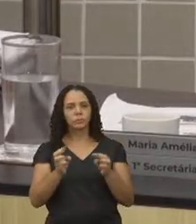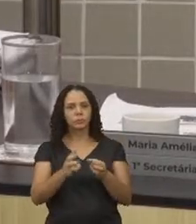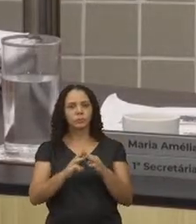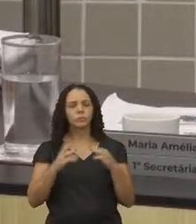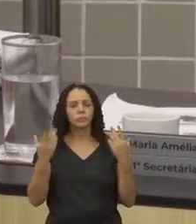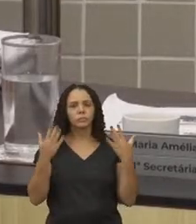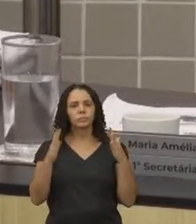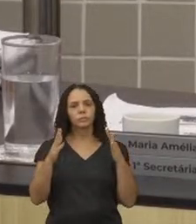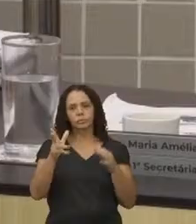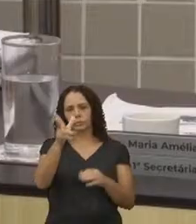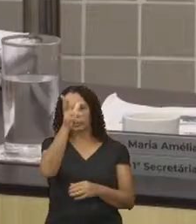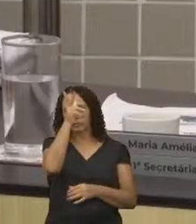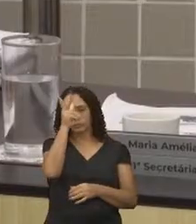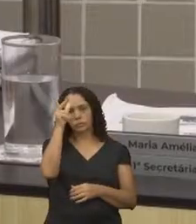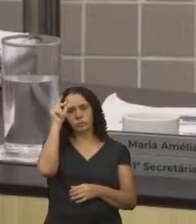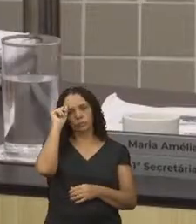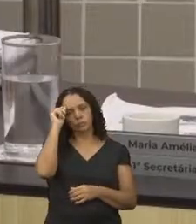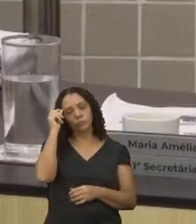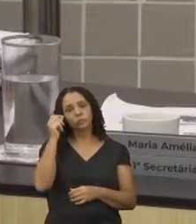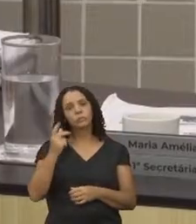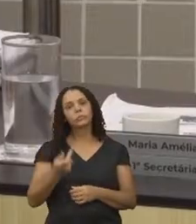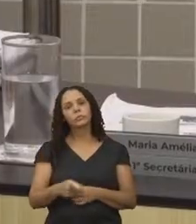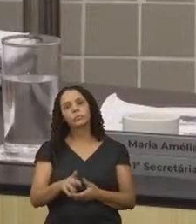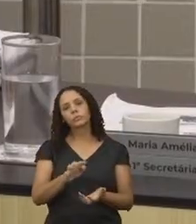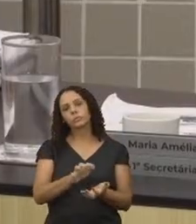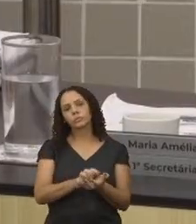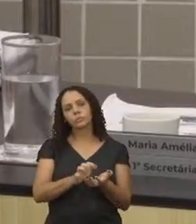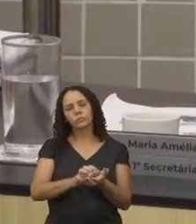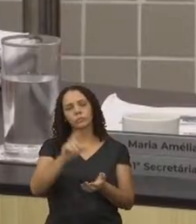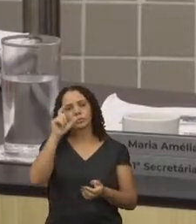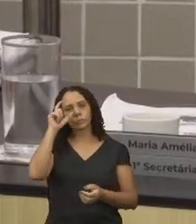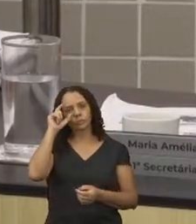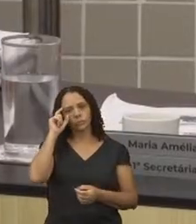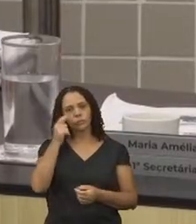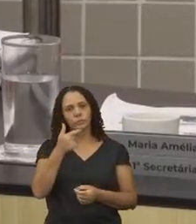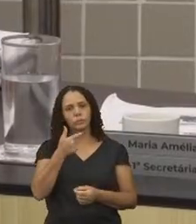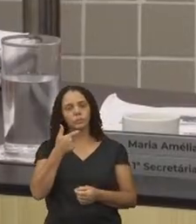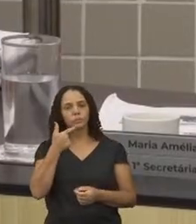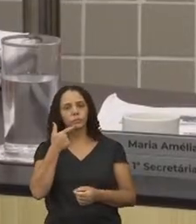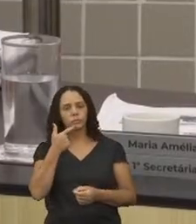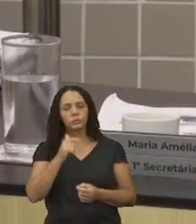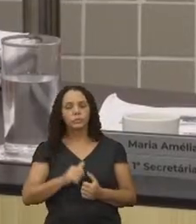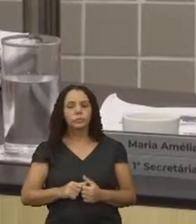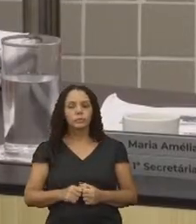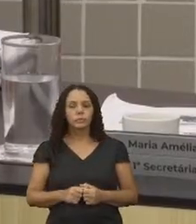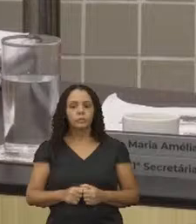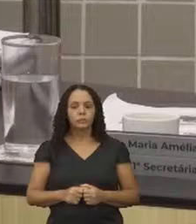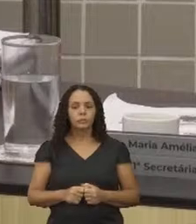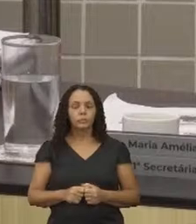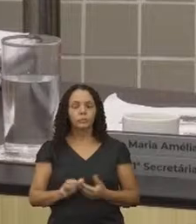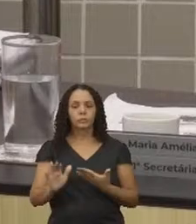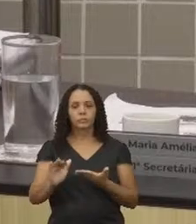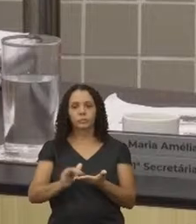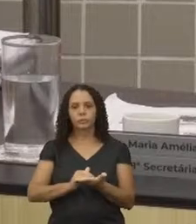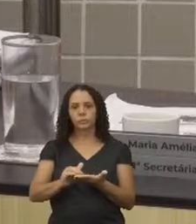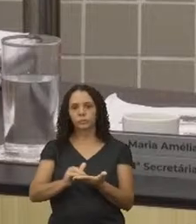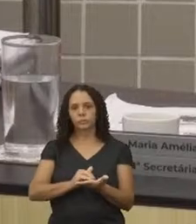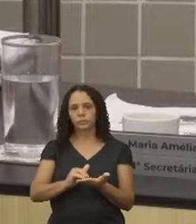Prefeitura Municipal de Jacareí, na pessoa do excelentíssimo senhor prefeito Celso Florencio, bem como a